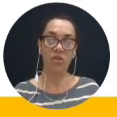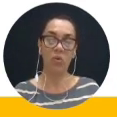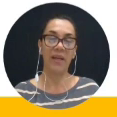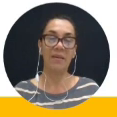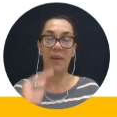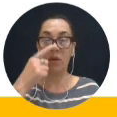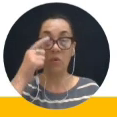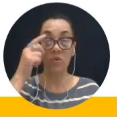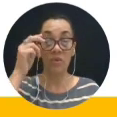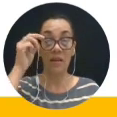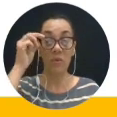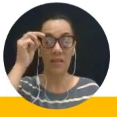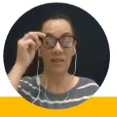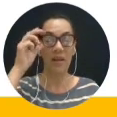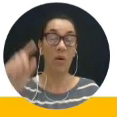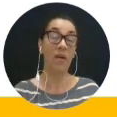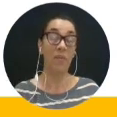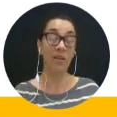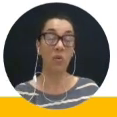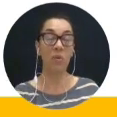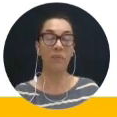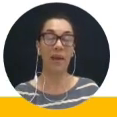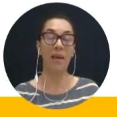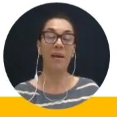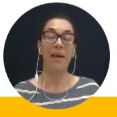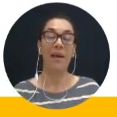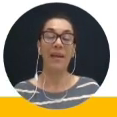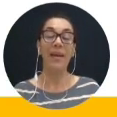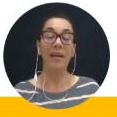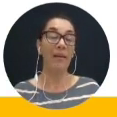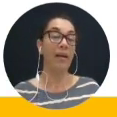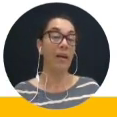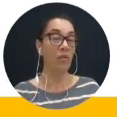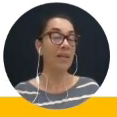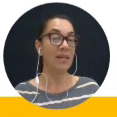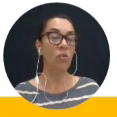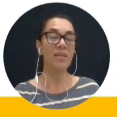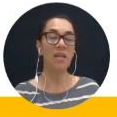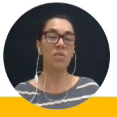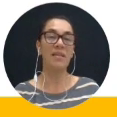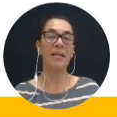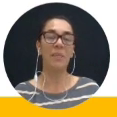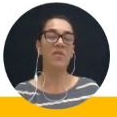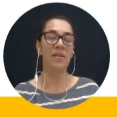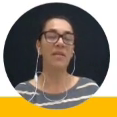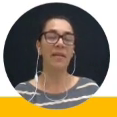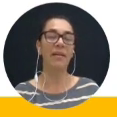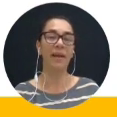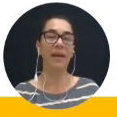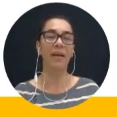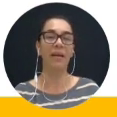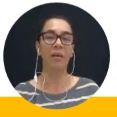como objeto de conhecimento a construção do sistema alfabético, né? E eu vou trazer duas questões aqui para